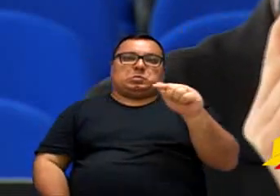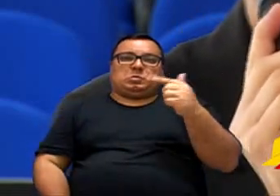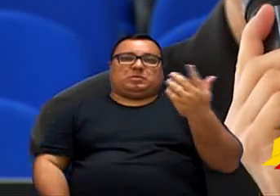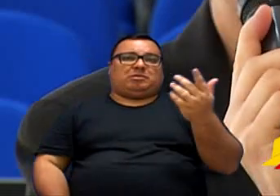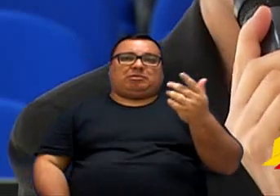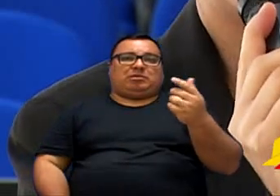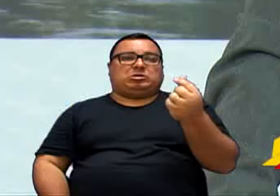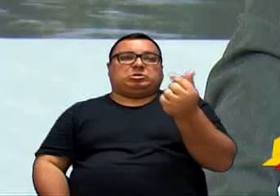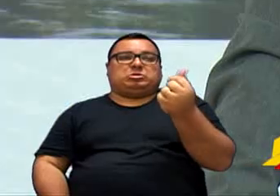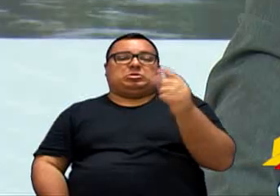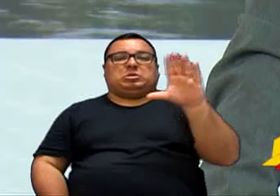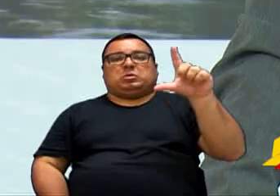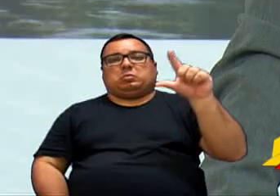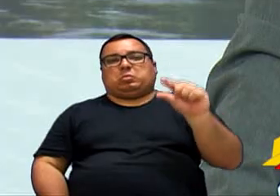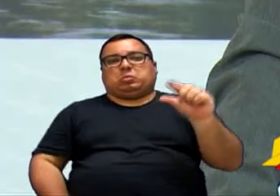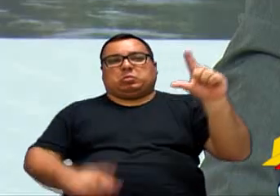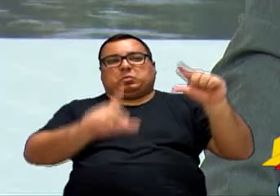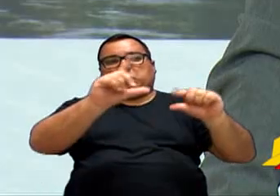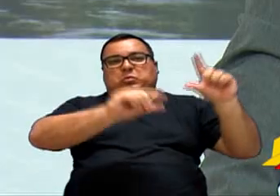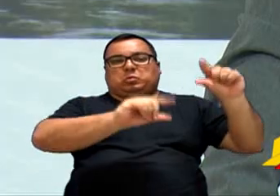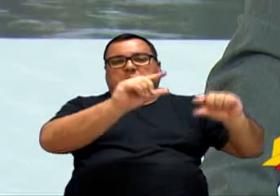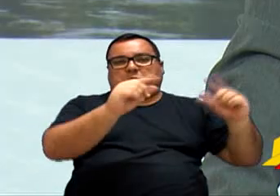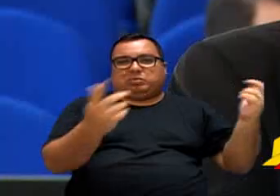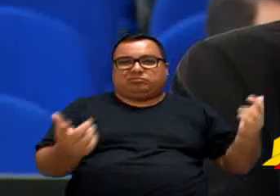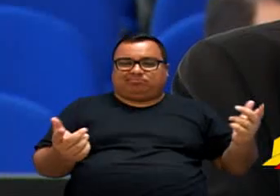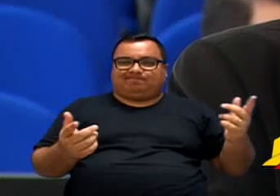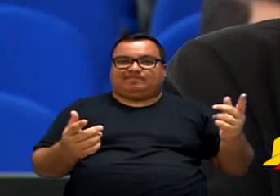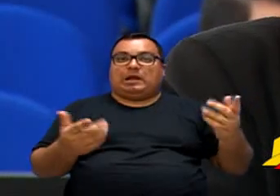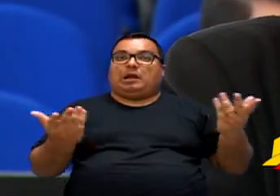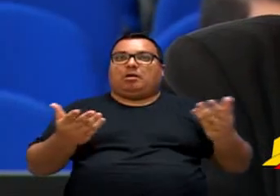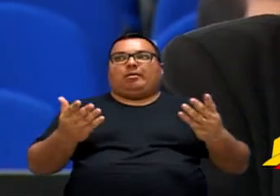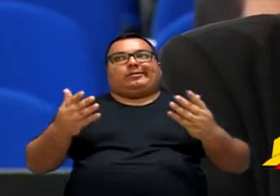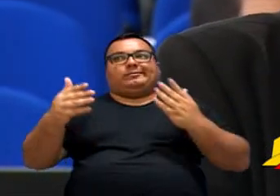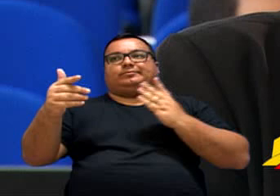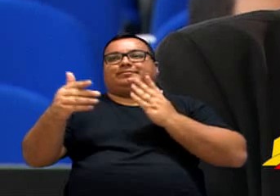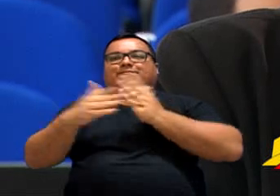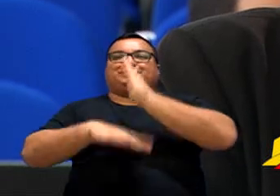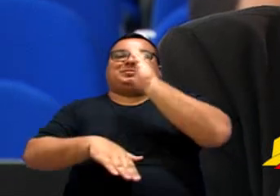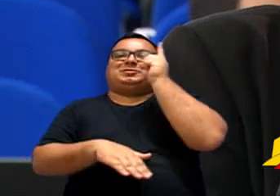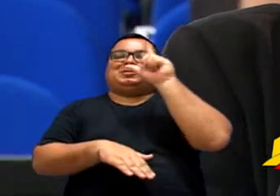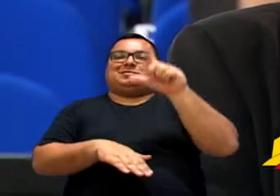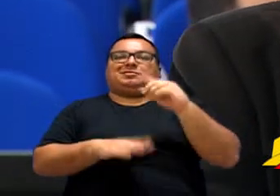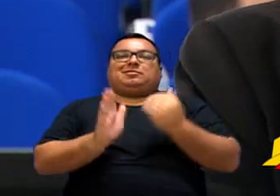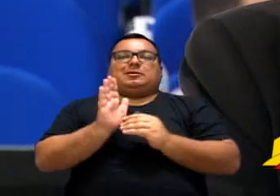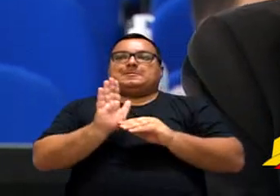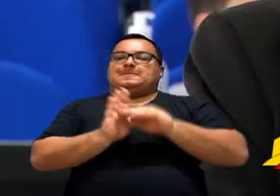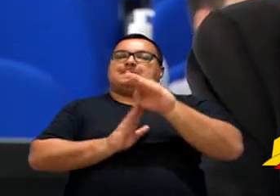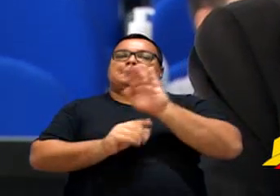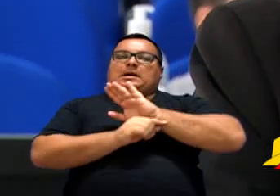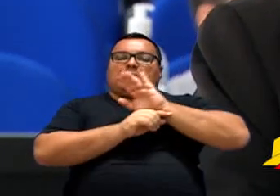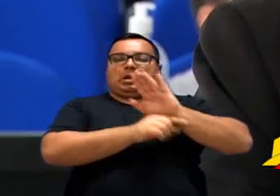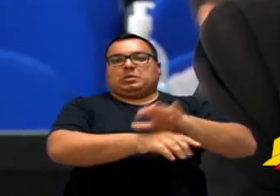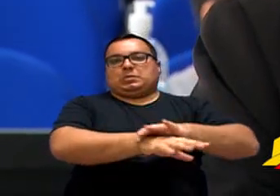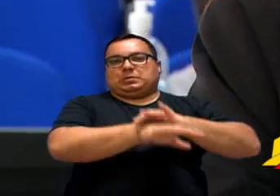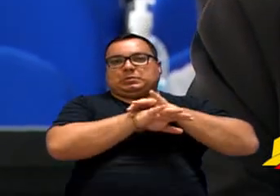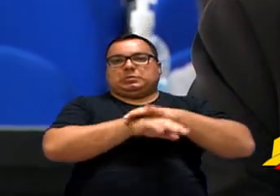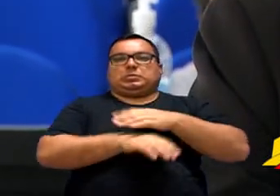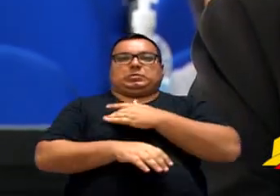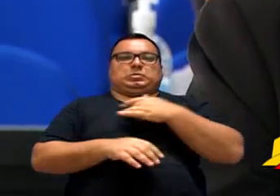pouco. Informal. Né? Informal, mas são questões que a classe trabalhadora vem se debruçando,